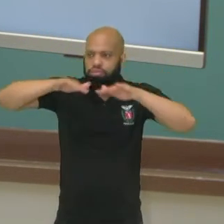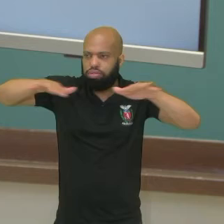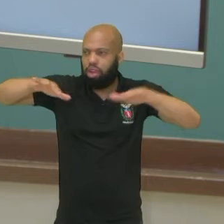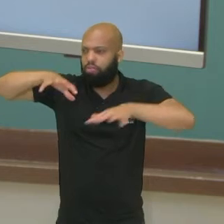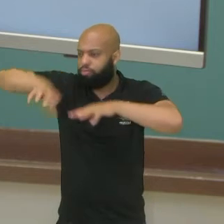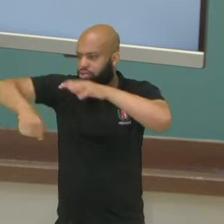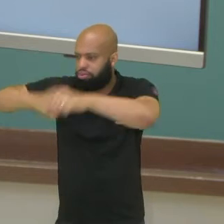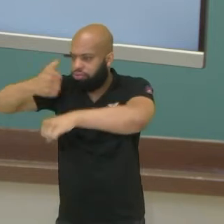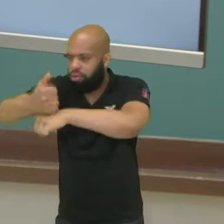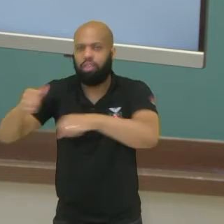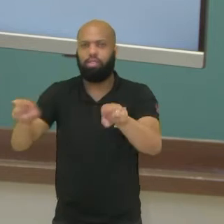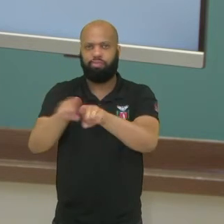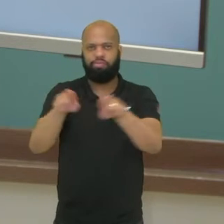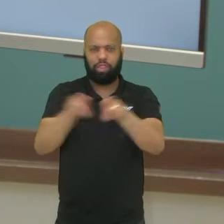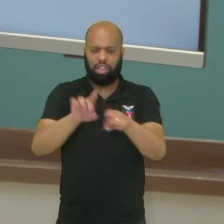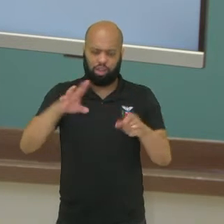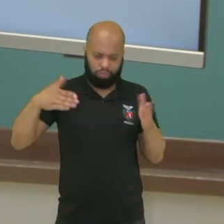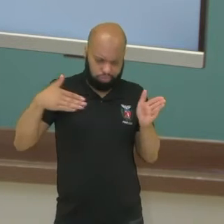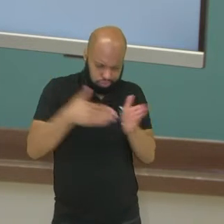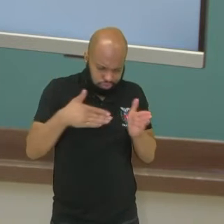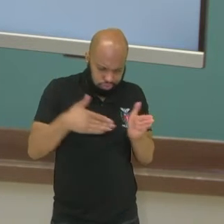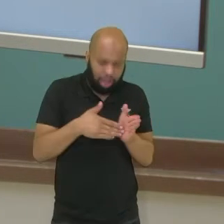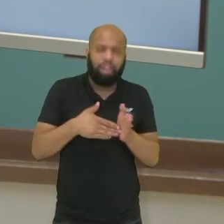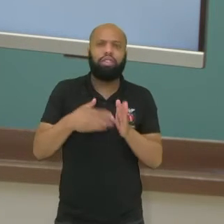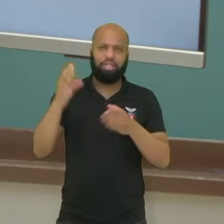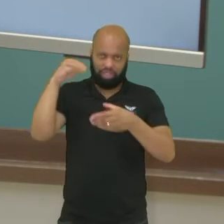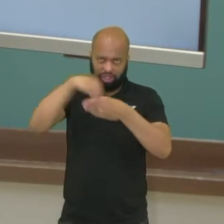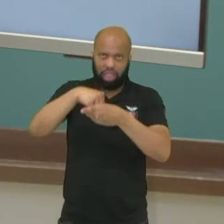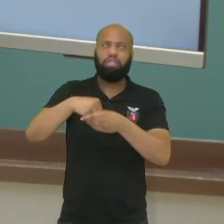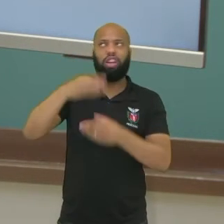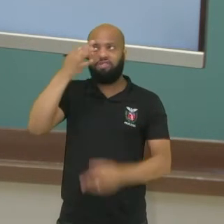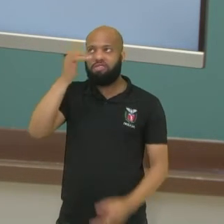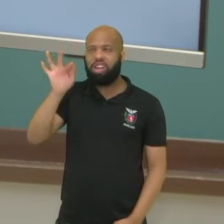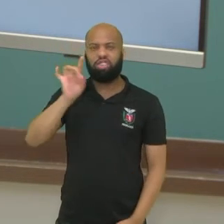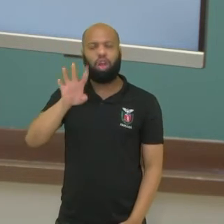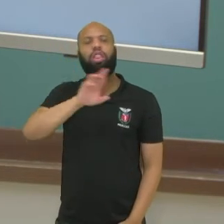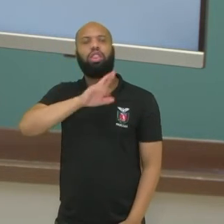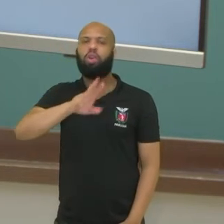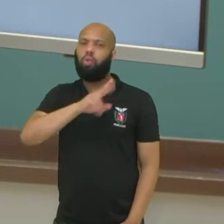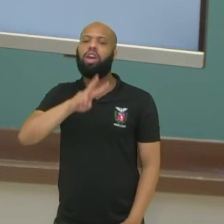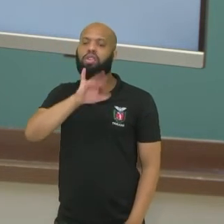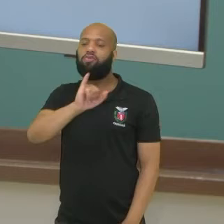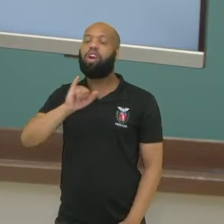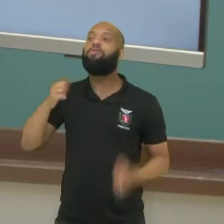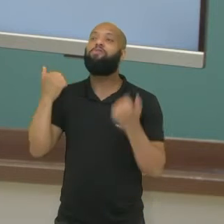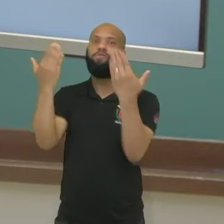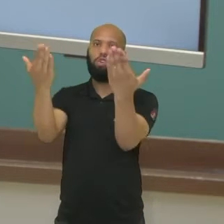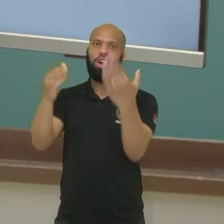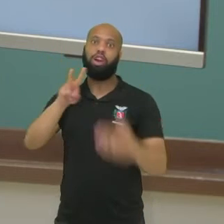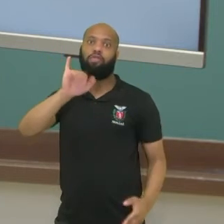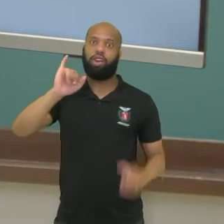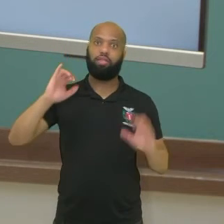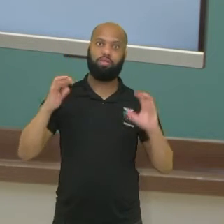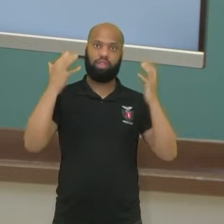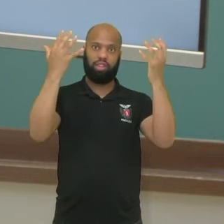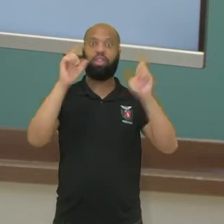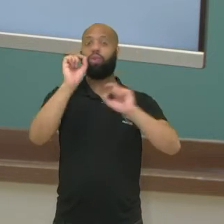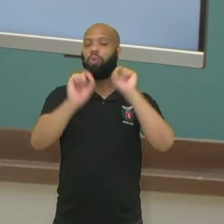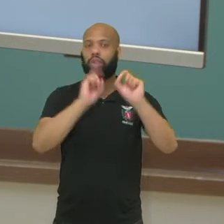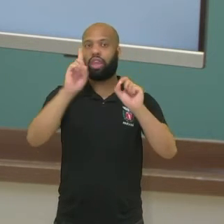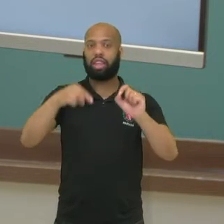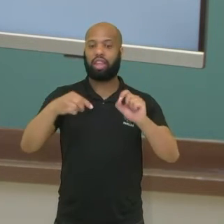domínios para além das fronteiras da França, né? E isso vai ocasionar guerras principalmente contra